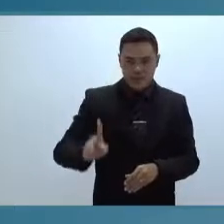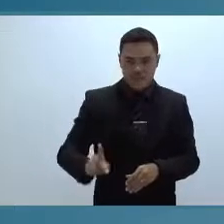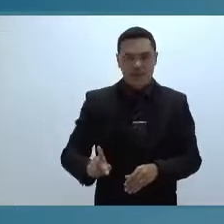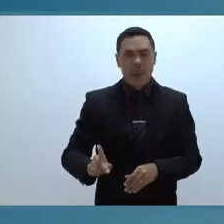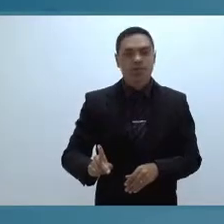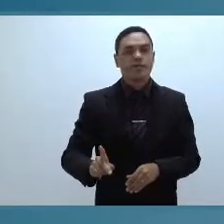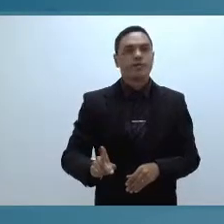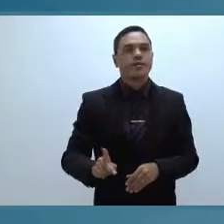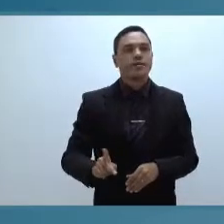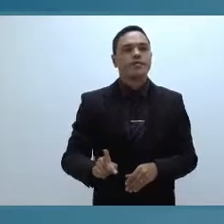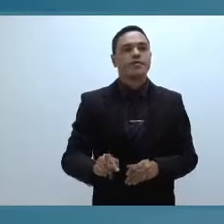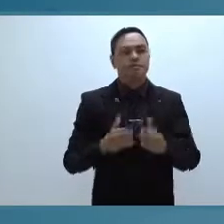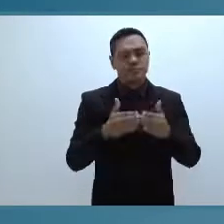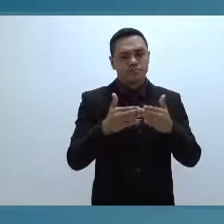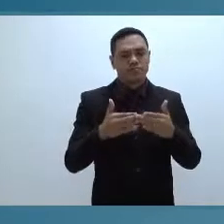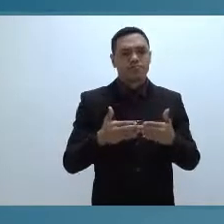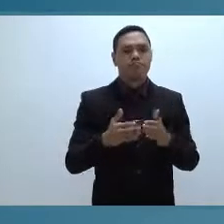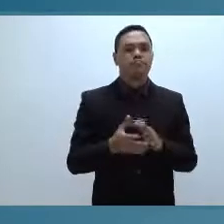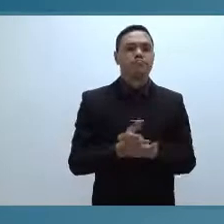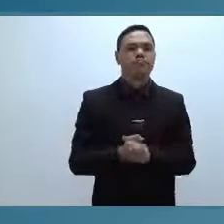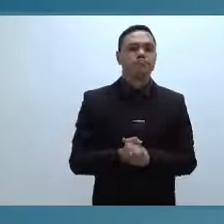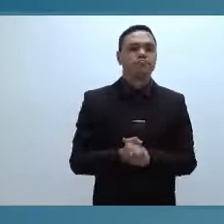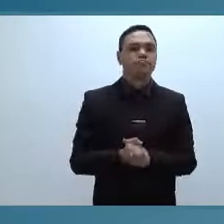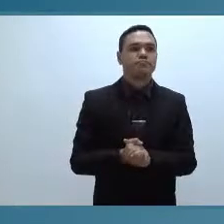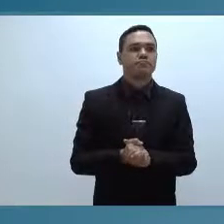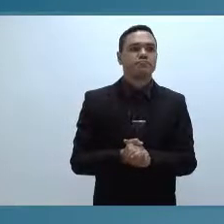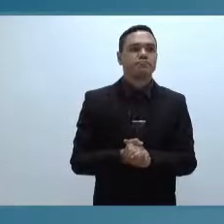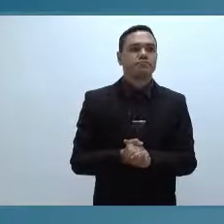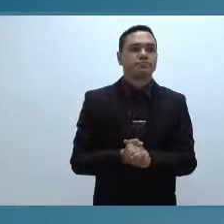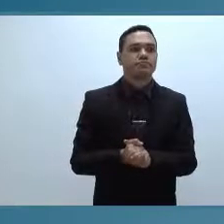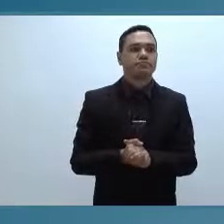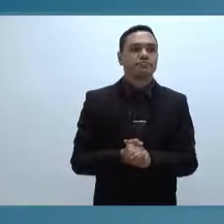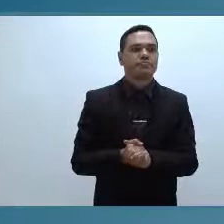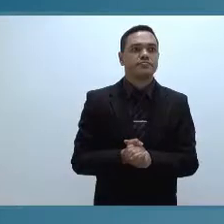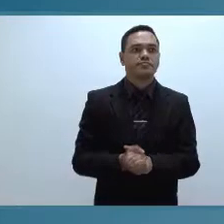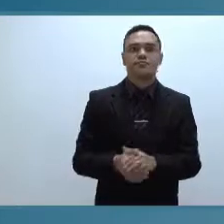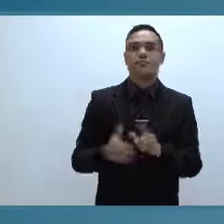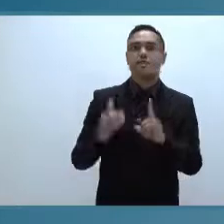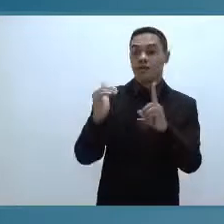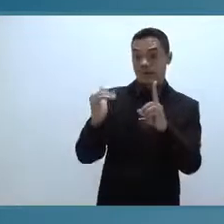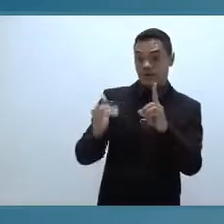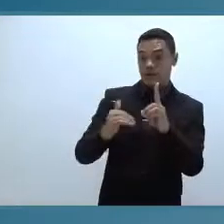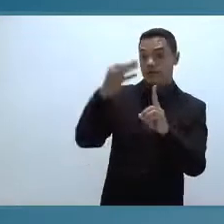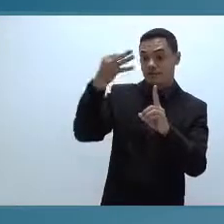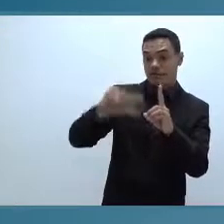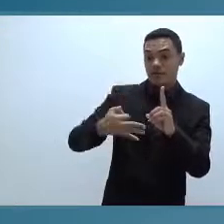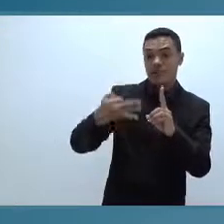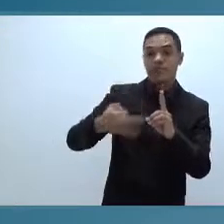Vereadora presidente, peço a palavra. Vamos, vereador. Vereador,